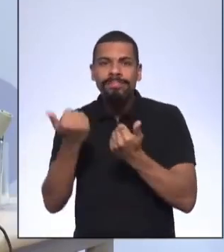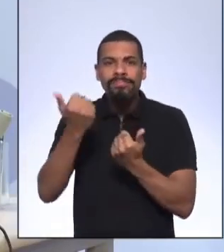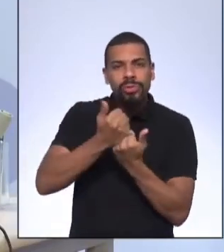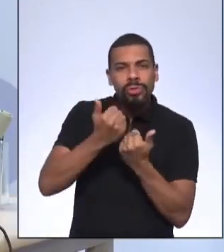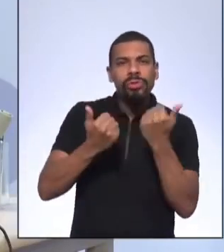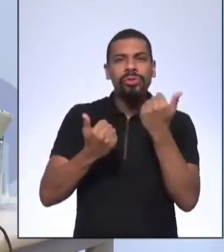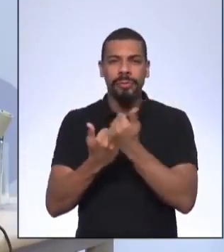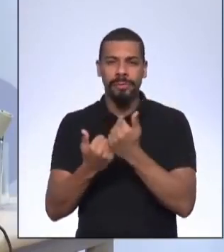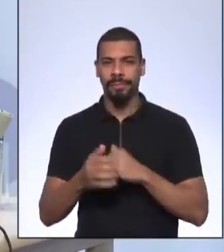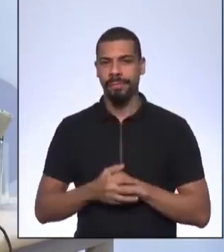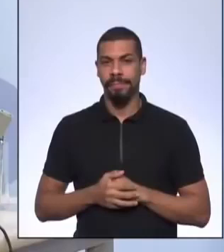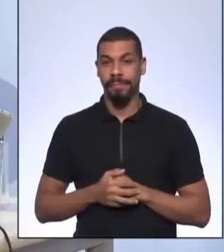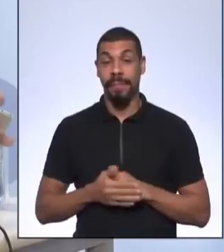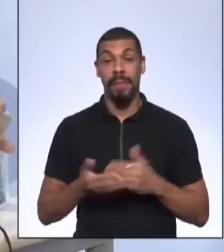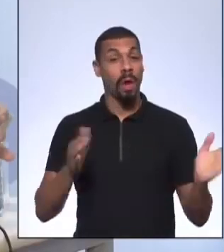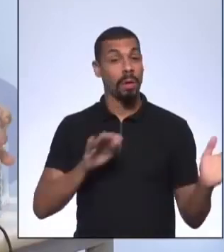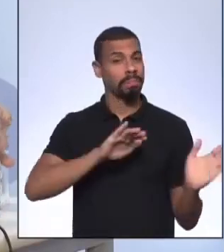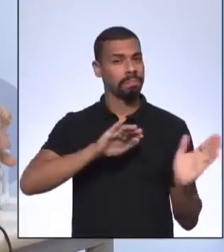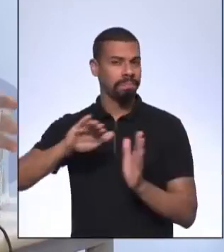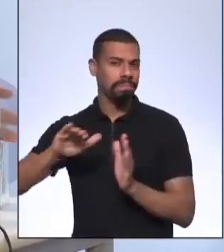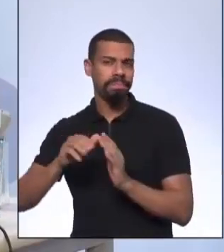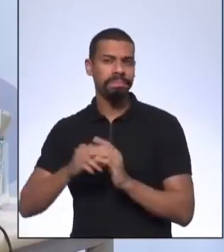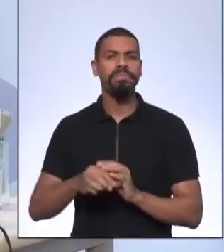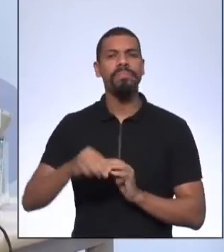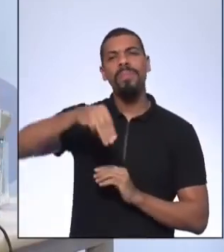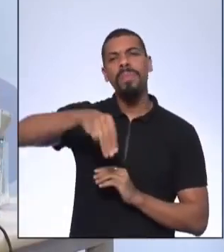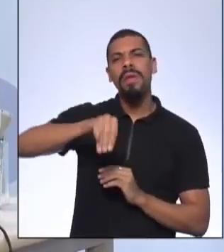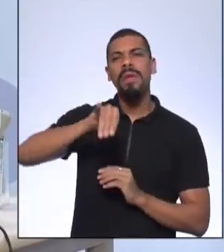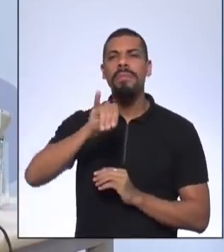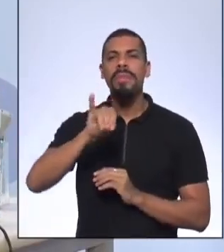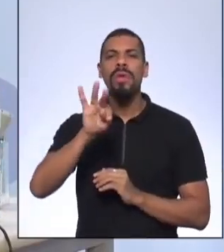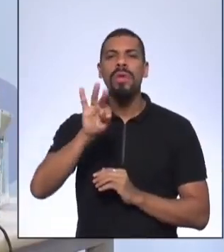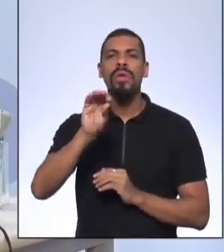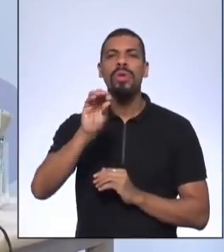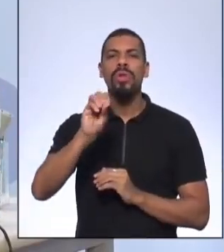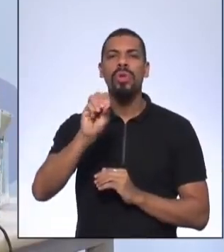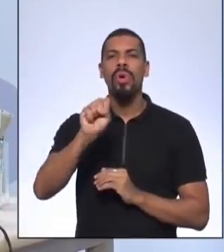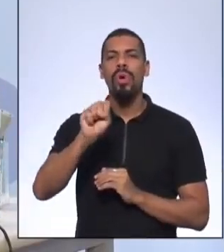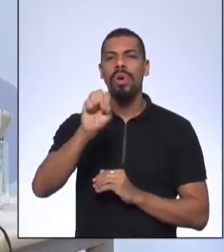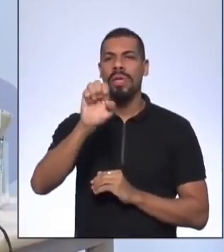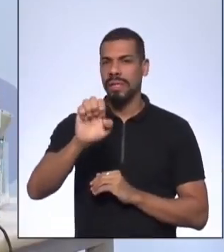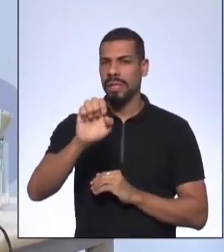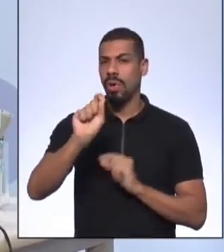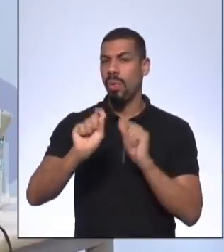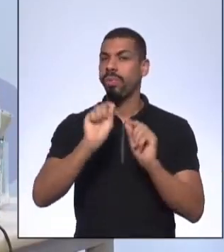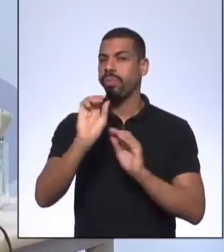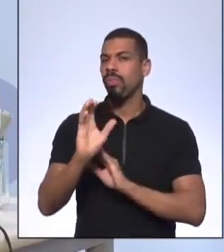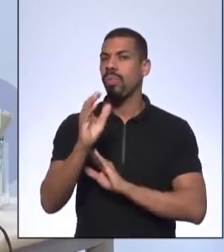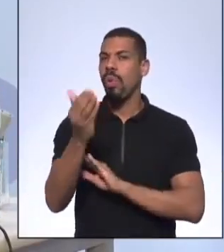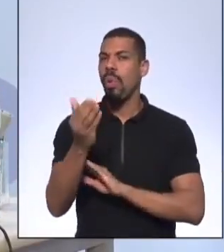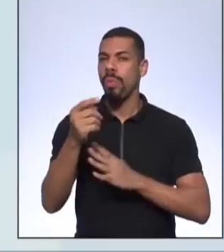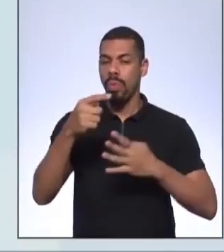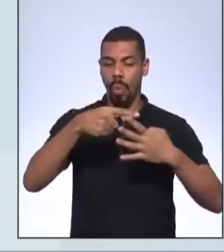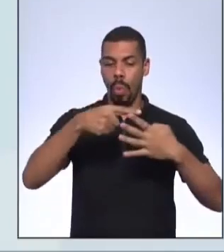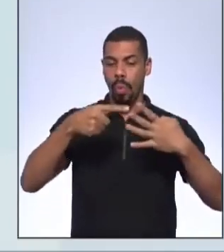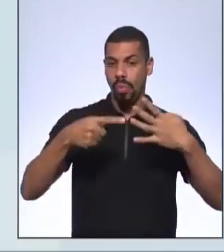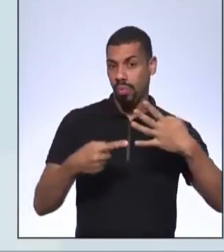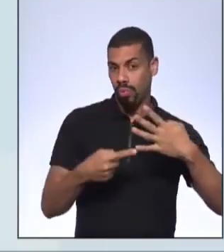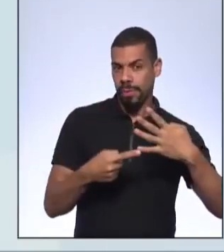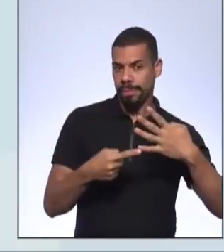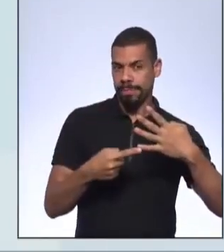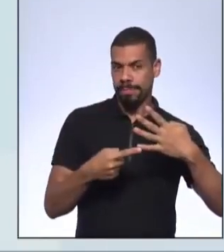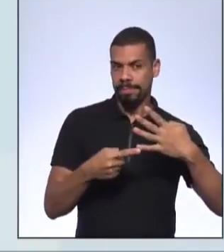Tá? A mitose ela é didaticamente dividida em 4 fases: